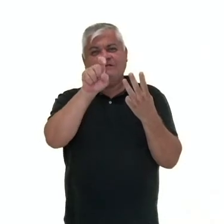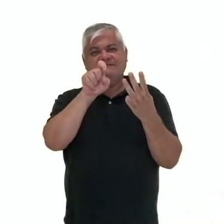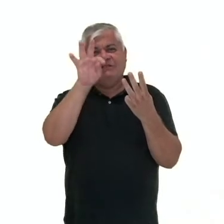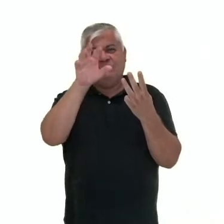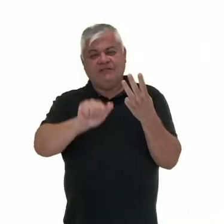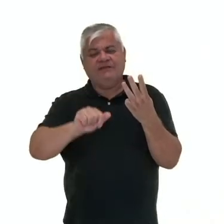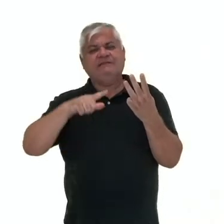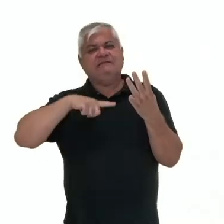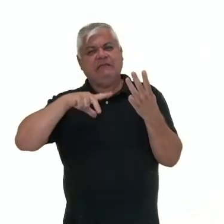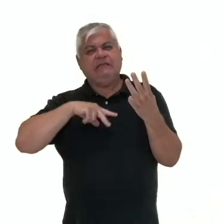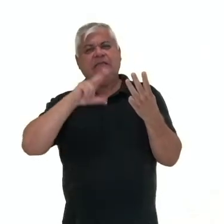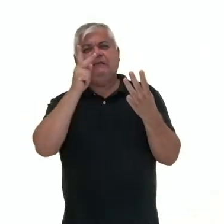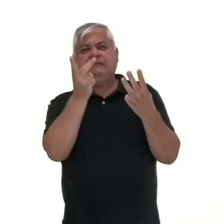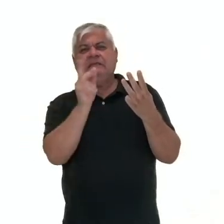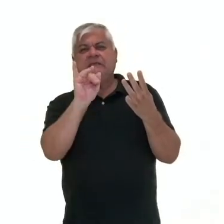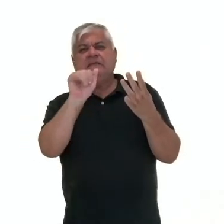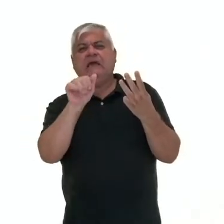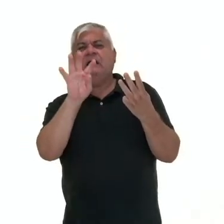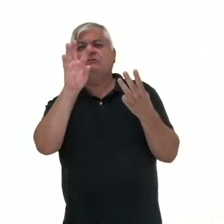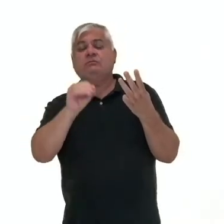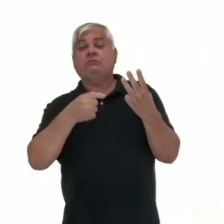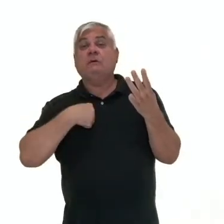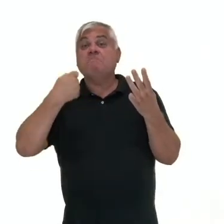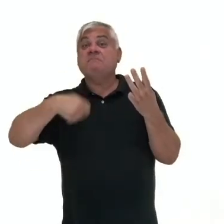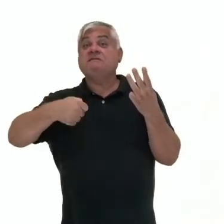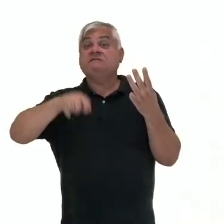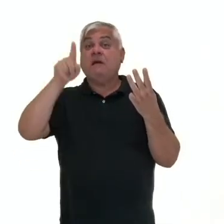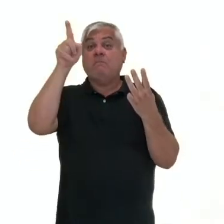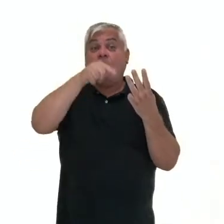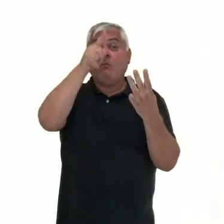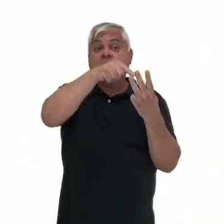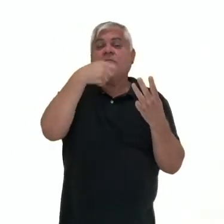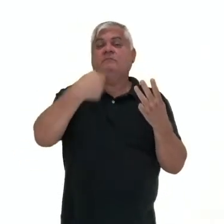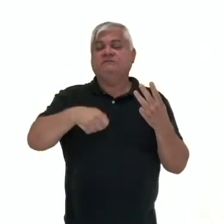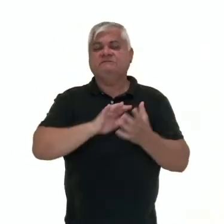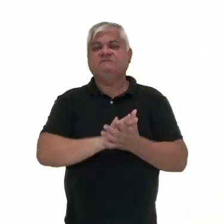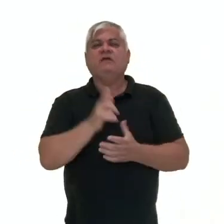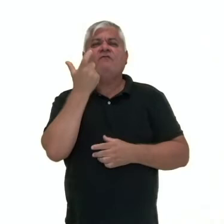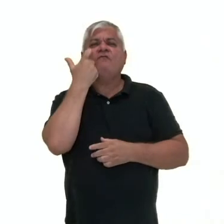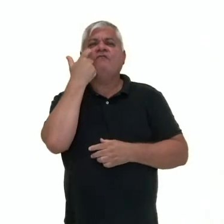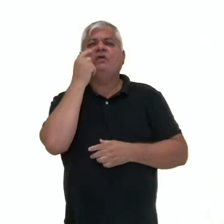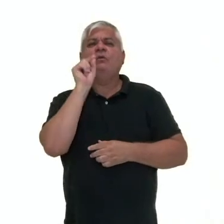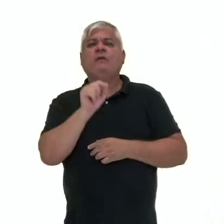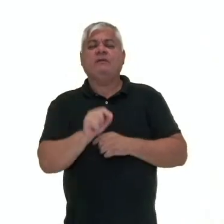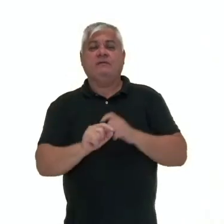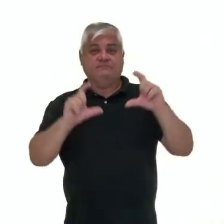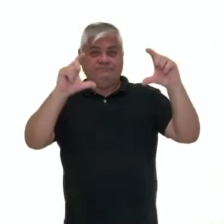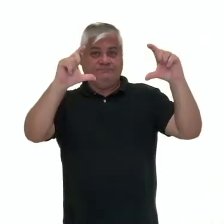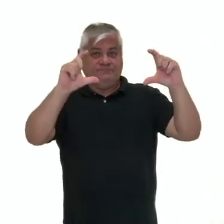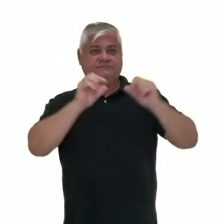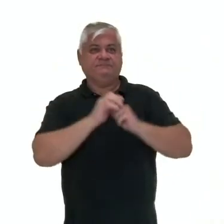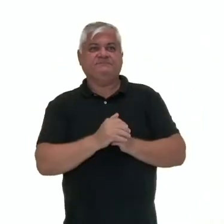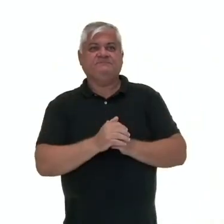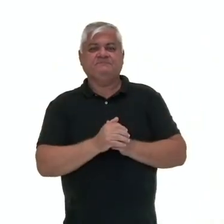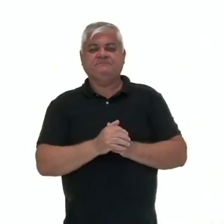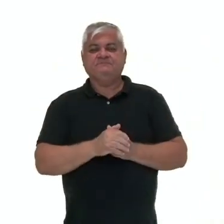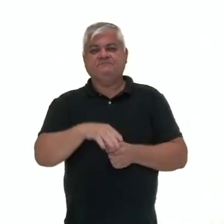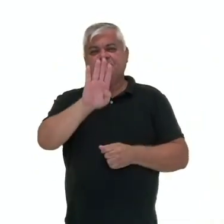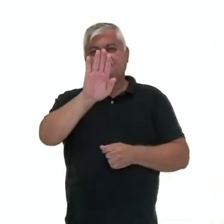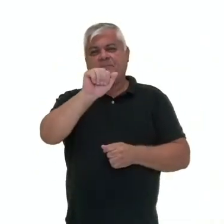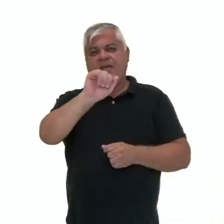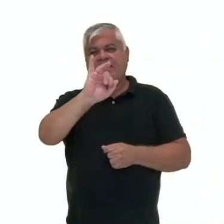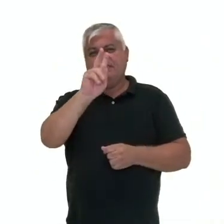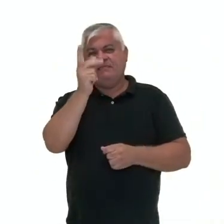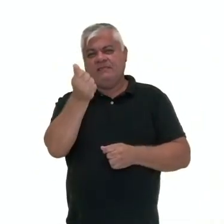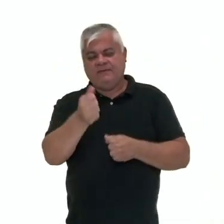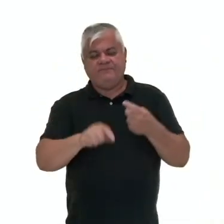hiato e algumas delas devem ser acentuadas. Vamos ler então o que está dentro aqui do nosso quadro.